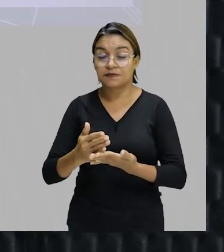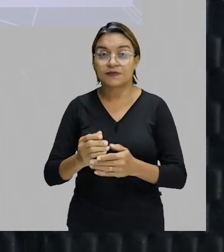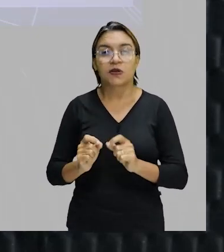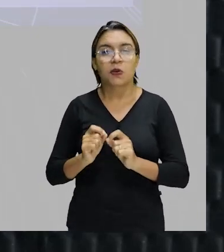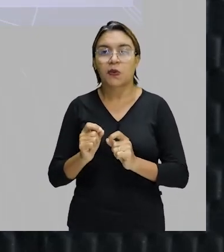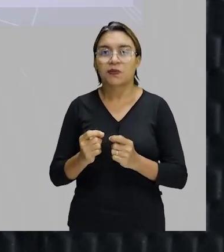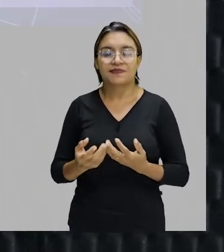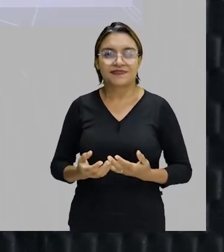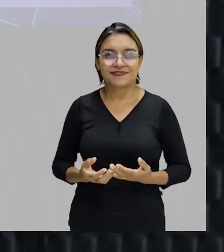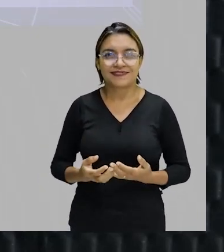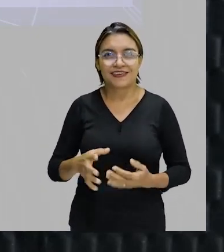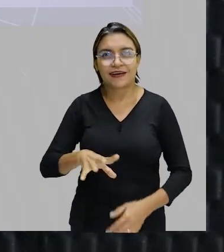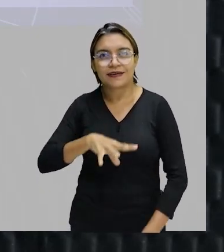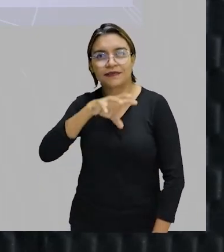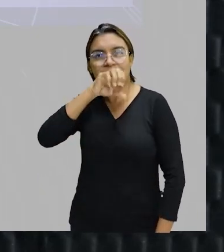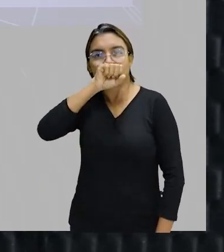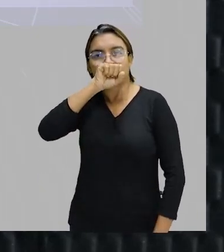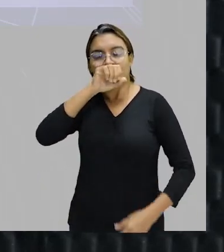aquela respirada, ó.